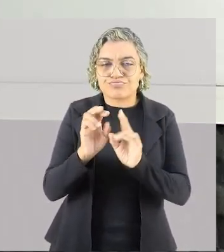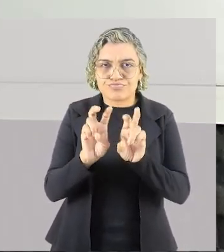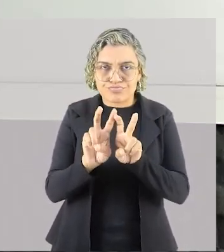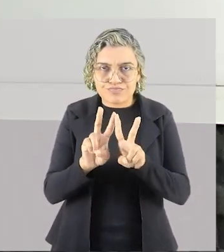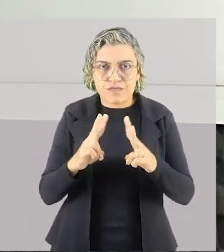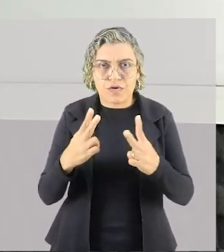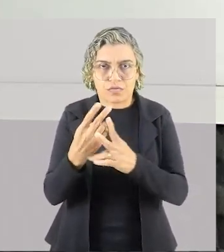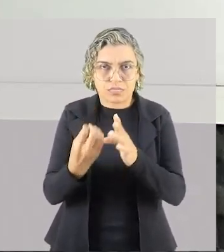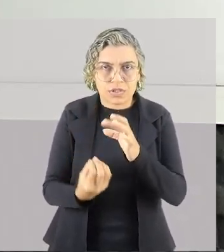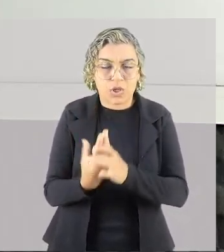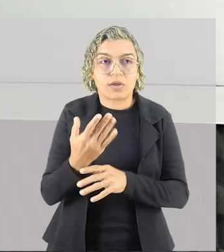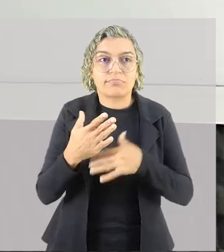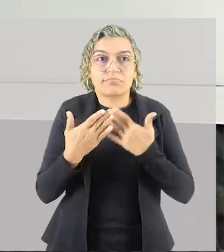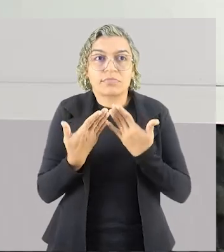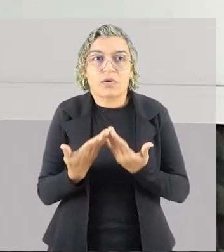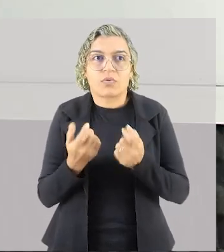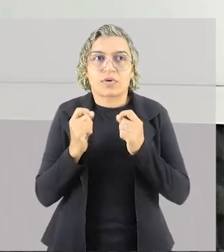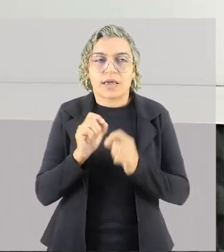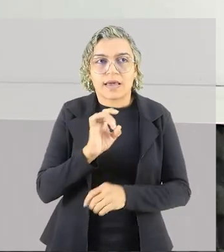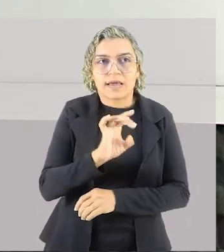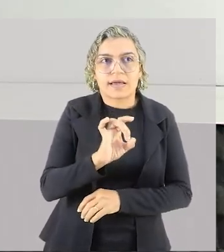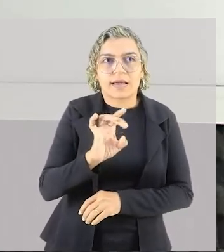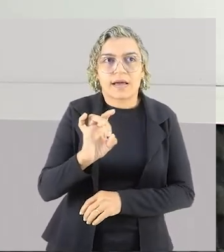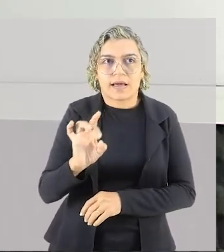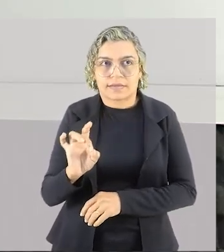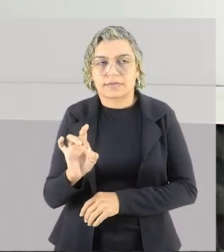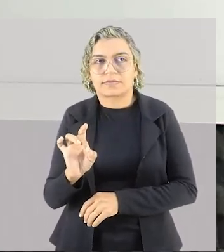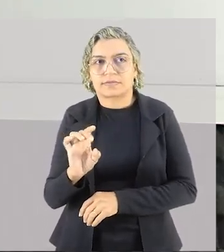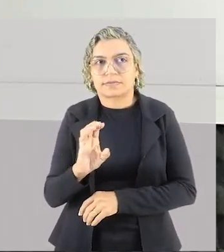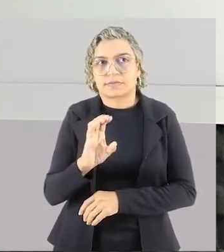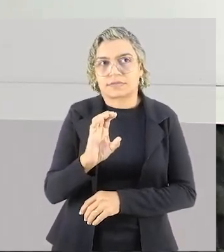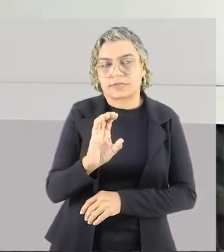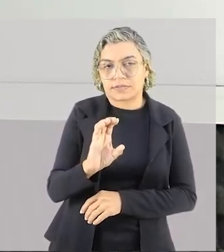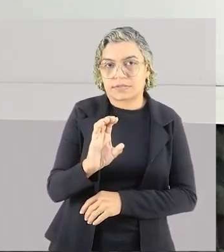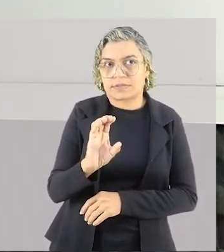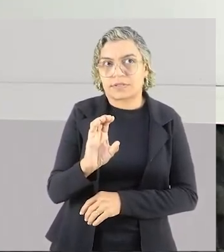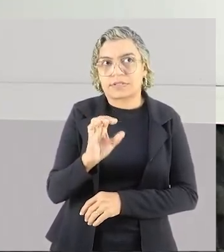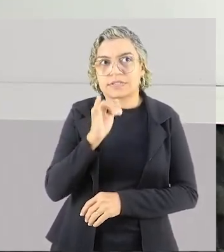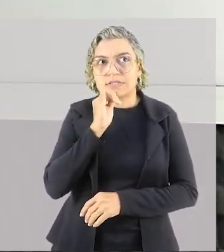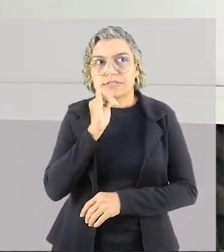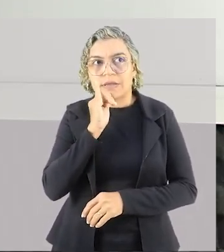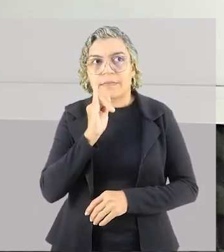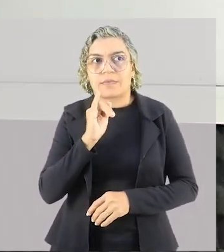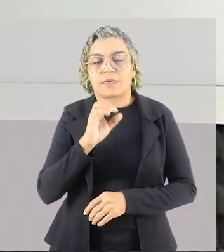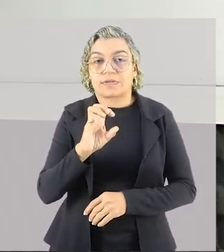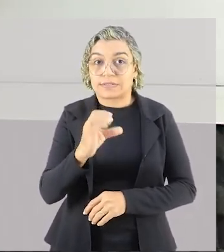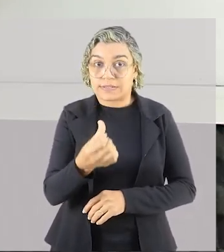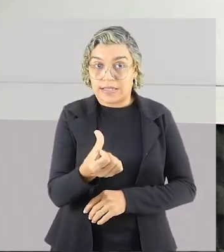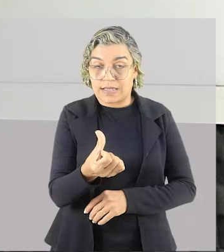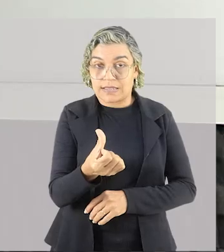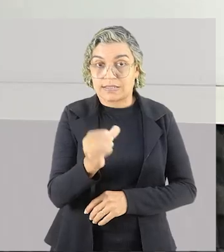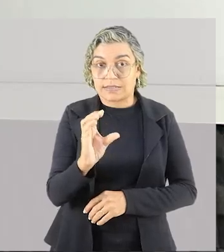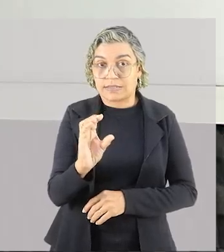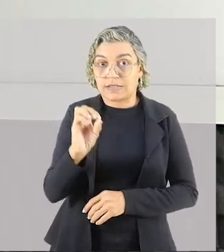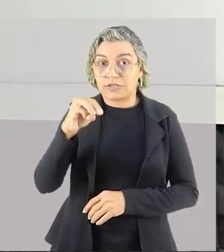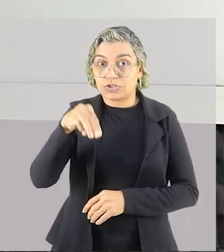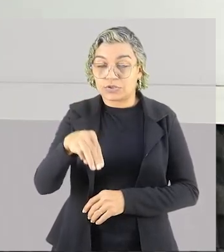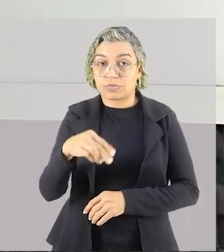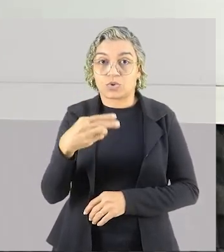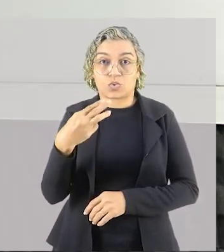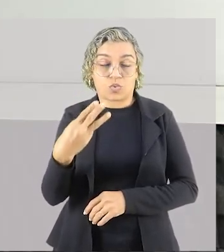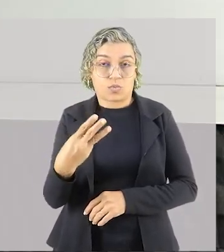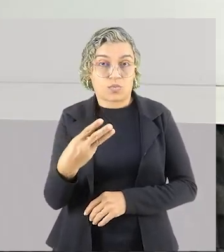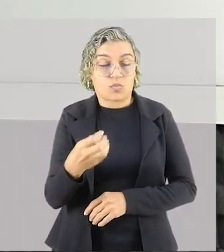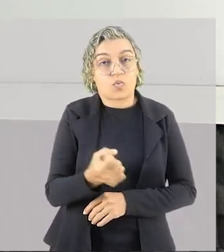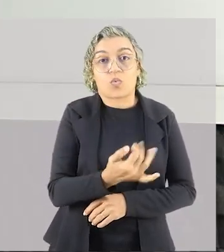6 centímetros cúbicos, para eu saber quantas bolinhas tem, eu tenho que saber quantos 6 cabem aqui dentro. Quantos